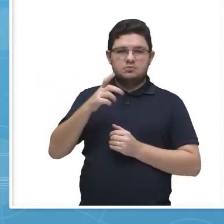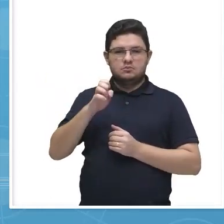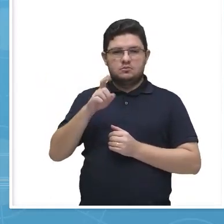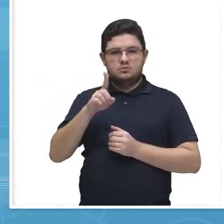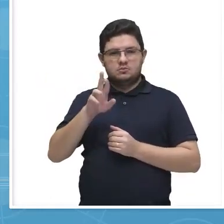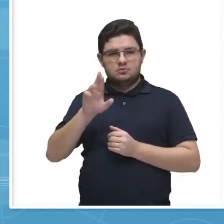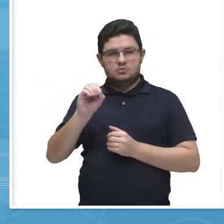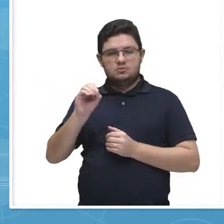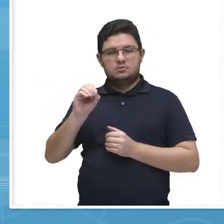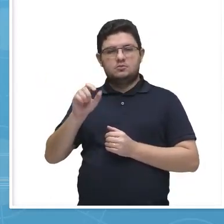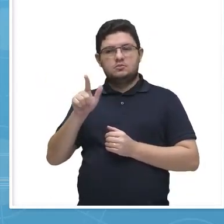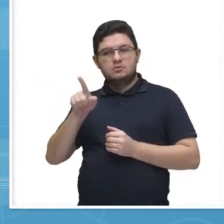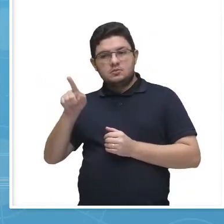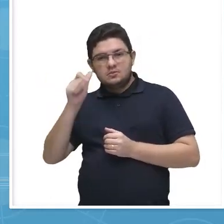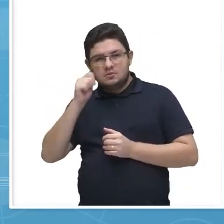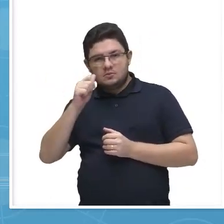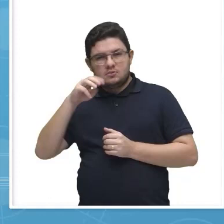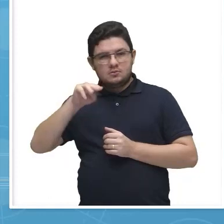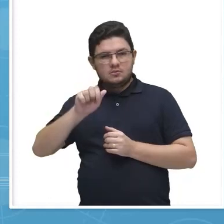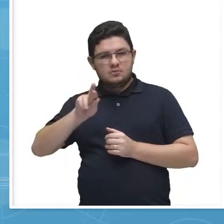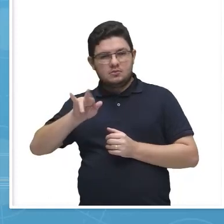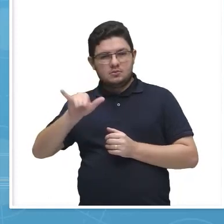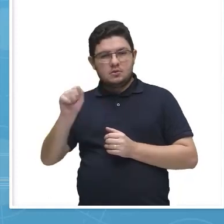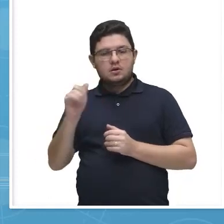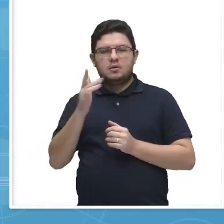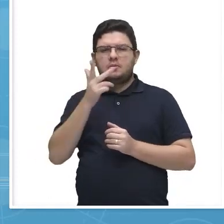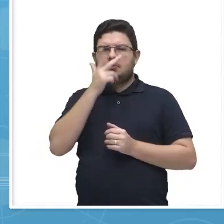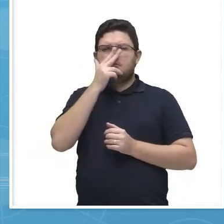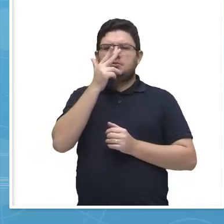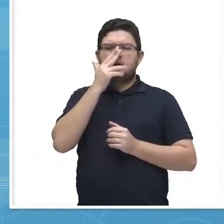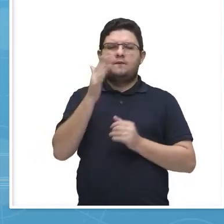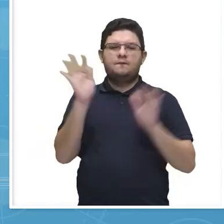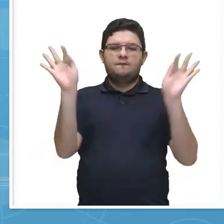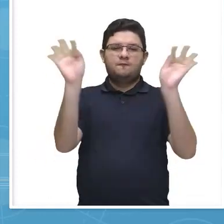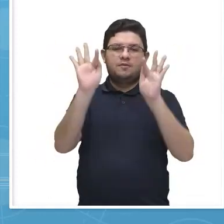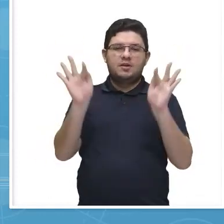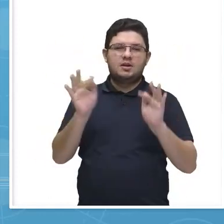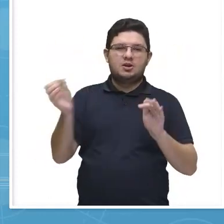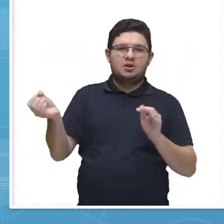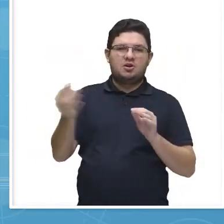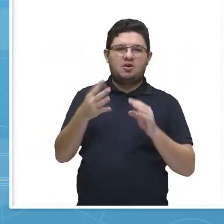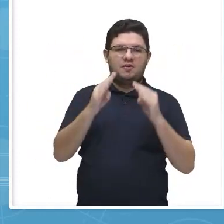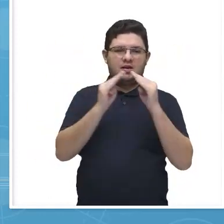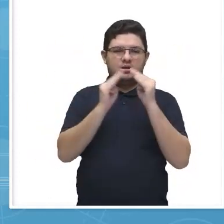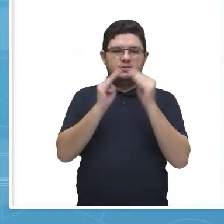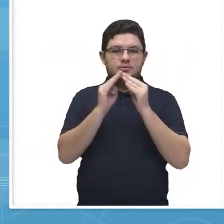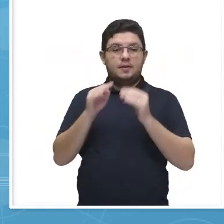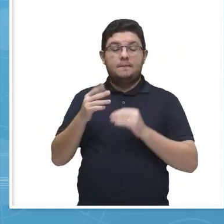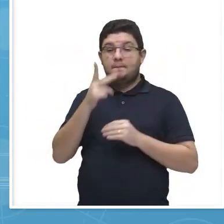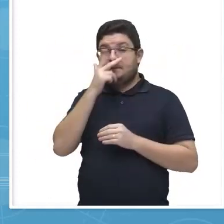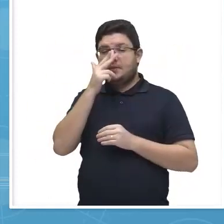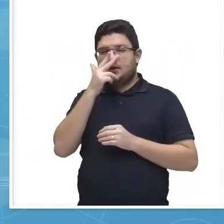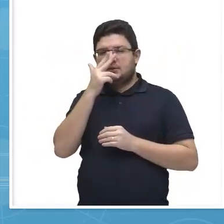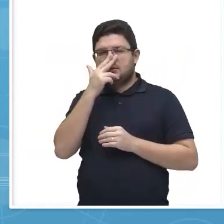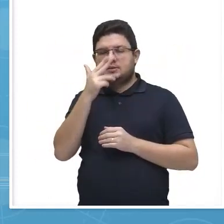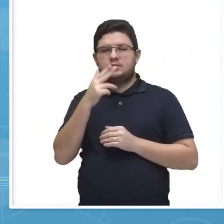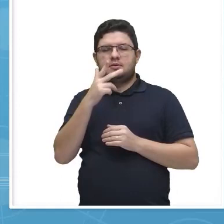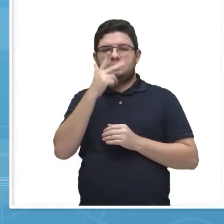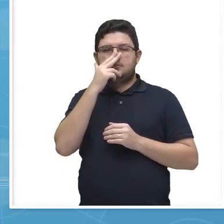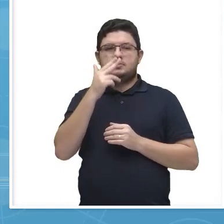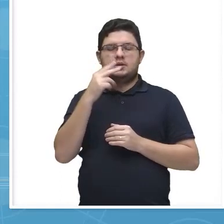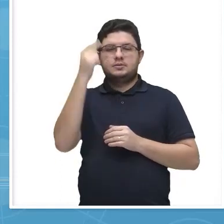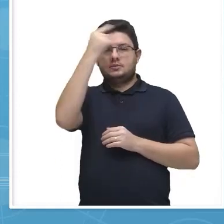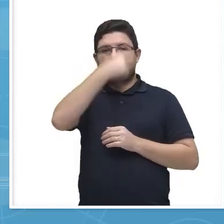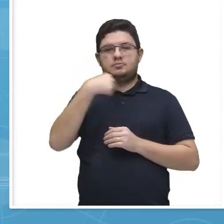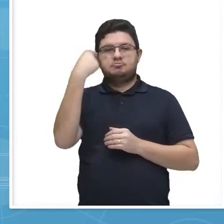nova casa, predicado. Pareciam é um verbo de ligação que denota a aparência de estado.